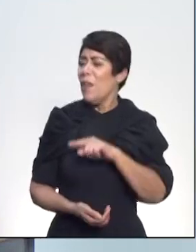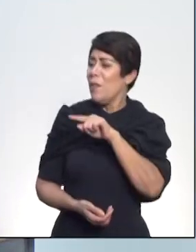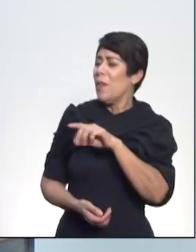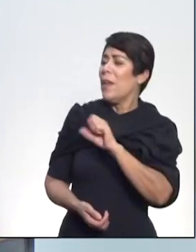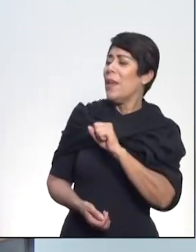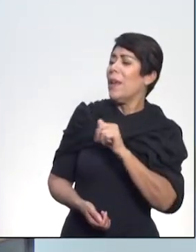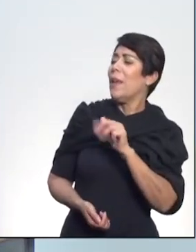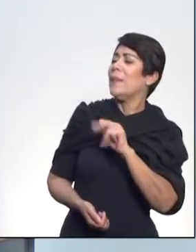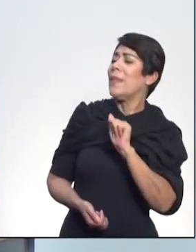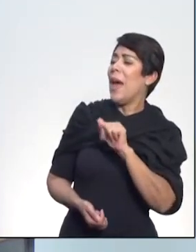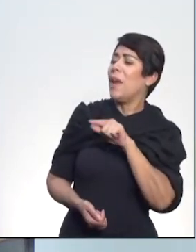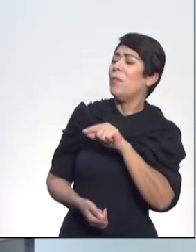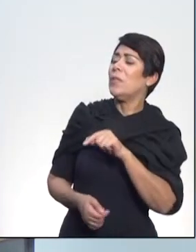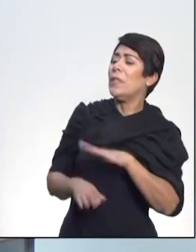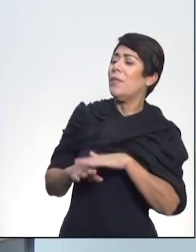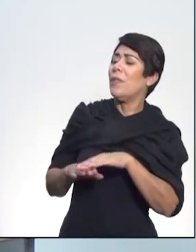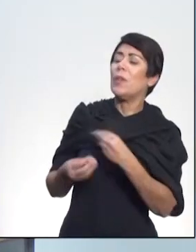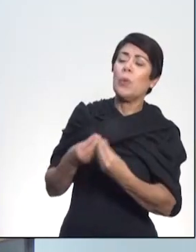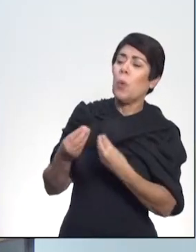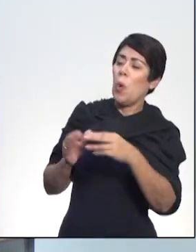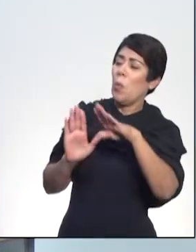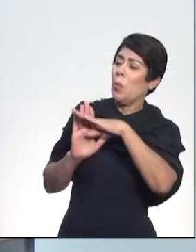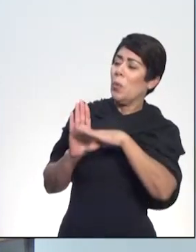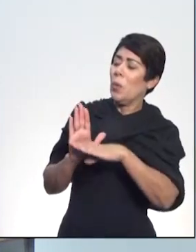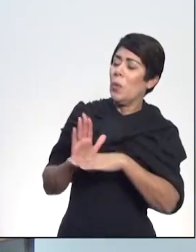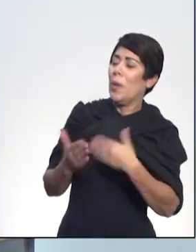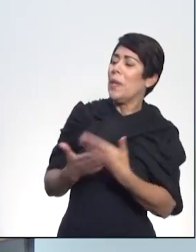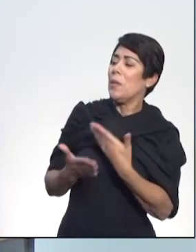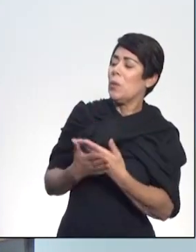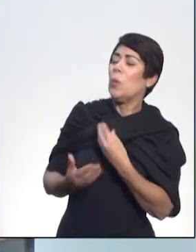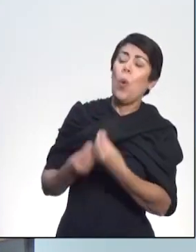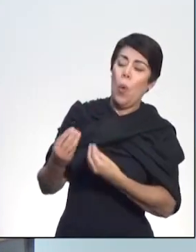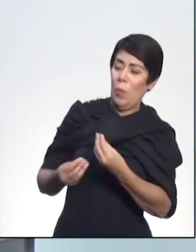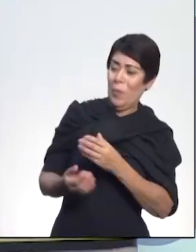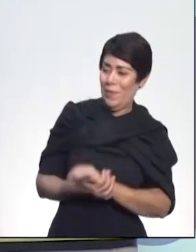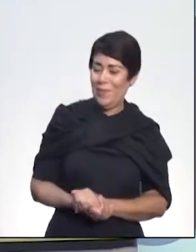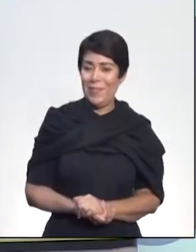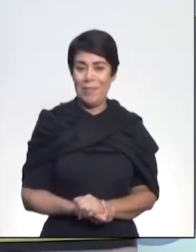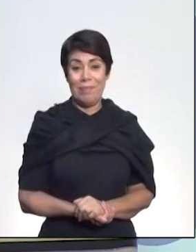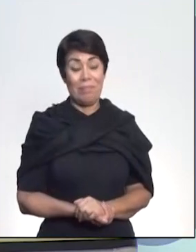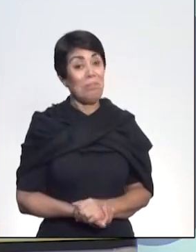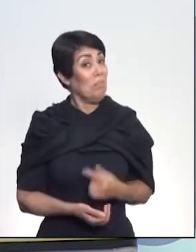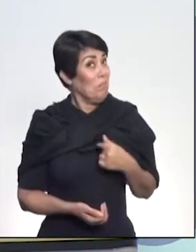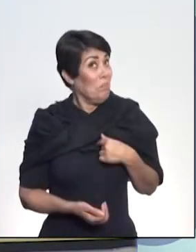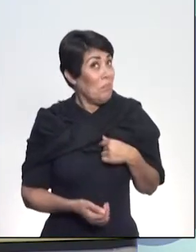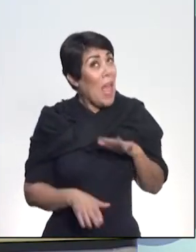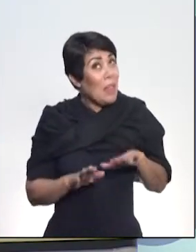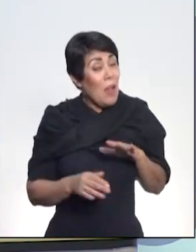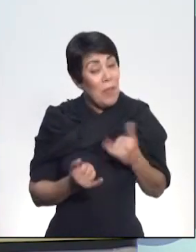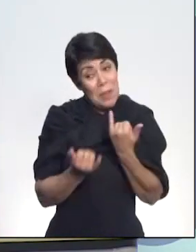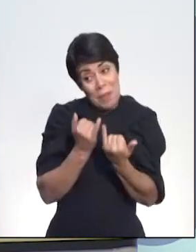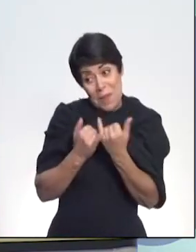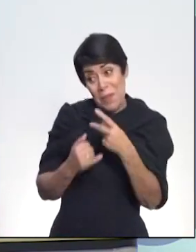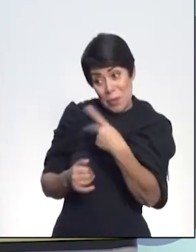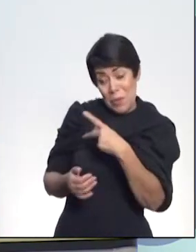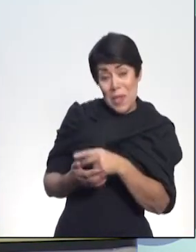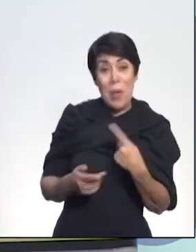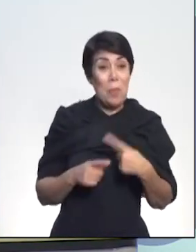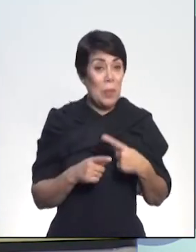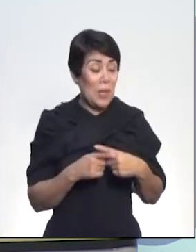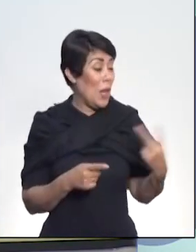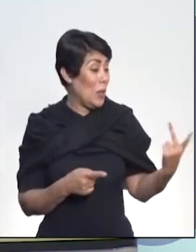fosse fazer o seu roteiro de estudo, seria igual ao meu? Eu acredito que sim, porque nós